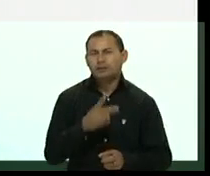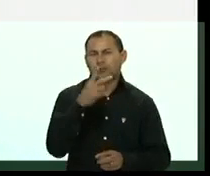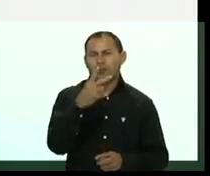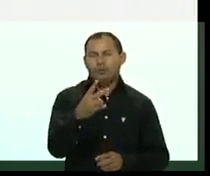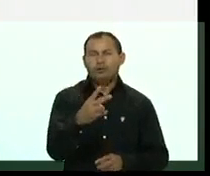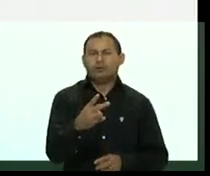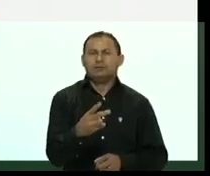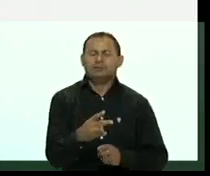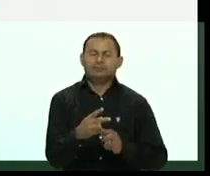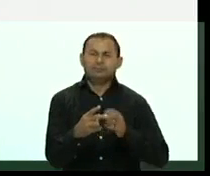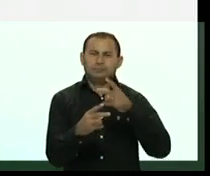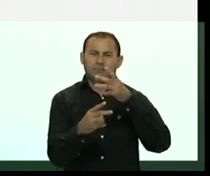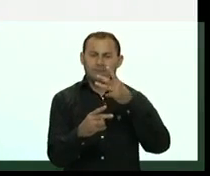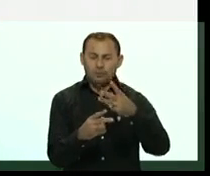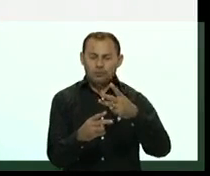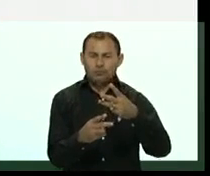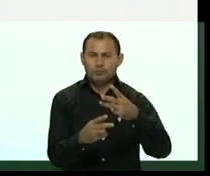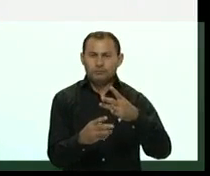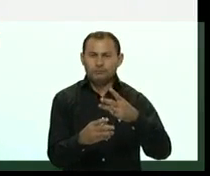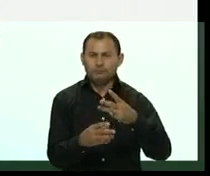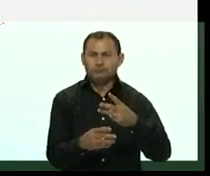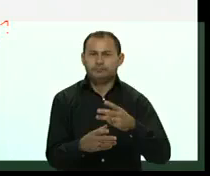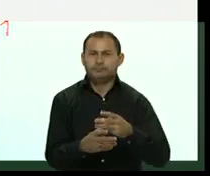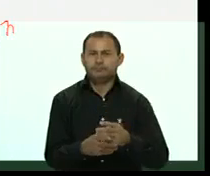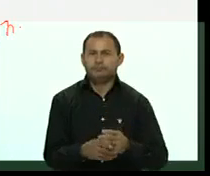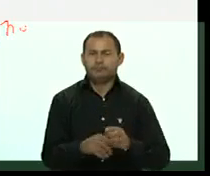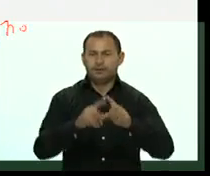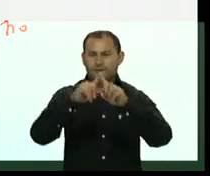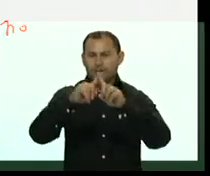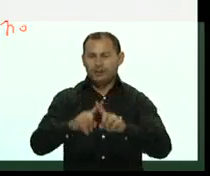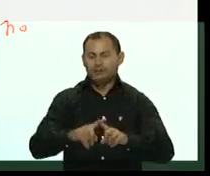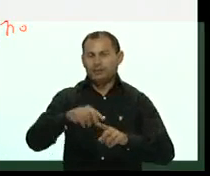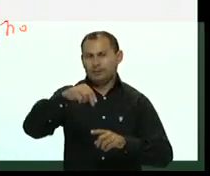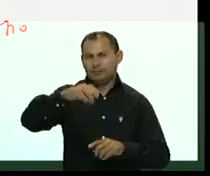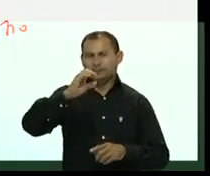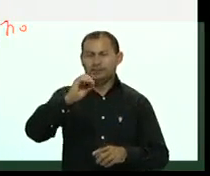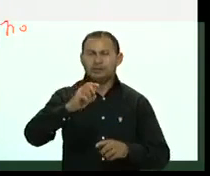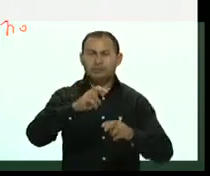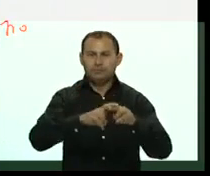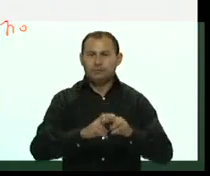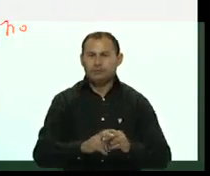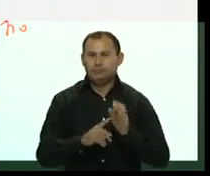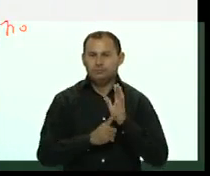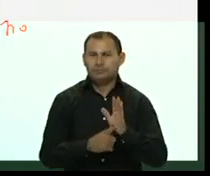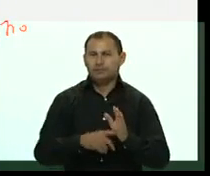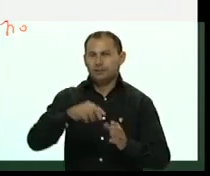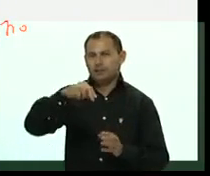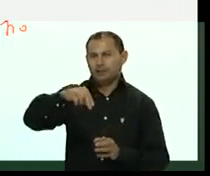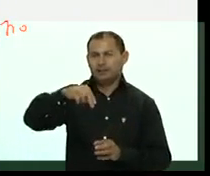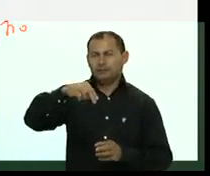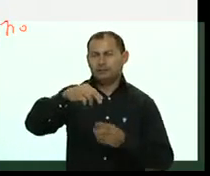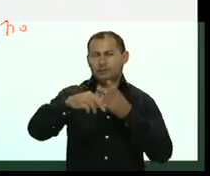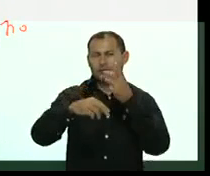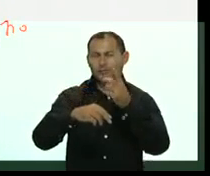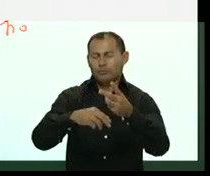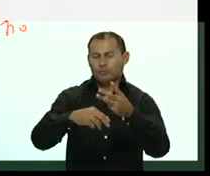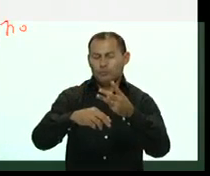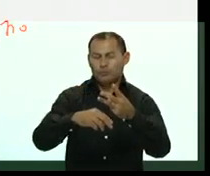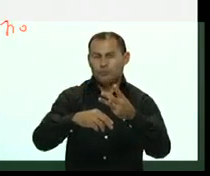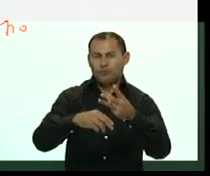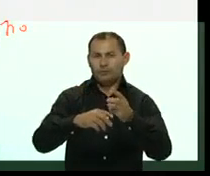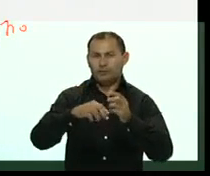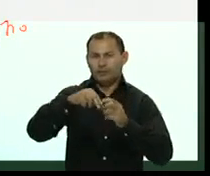2 elevado ao cubo vezes N0. Por isso que está aparecendo esse N ao cubo vezes